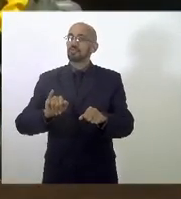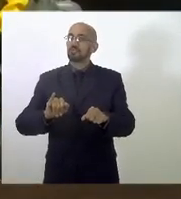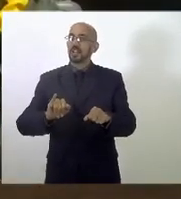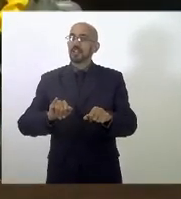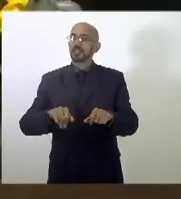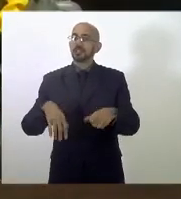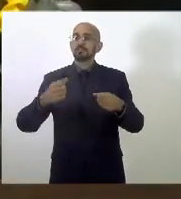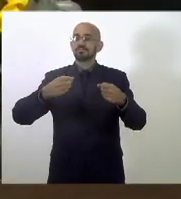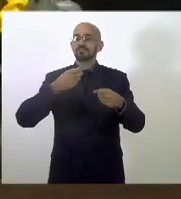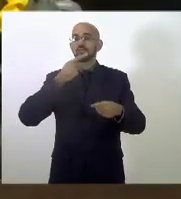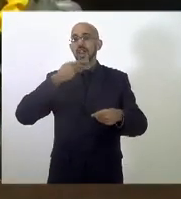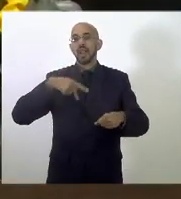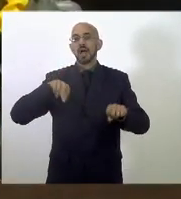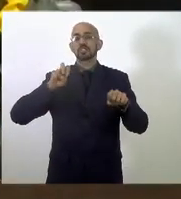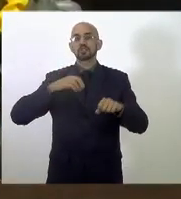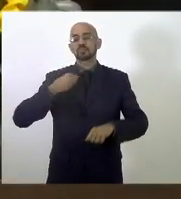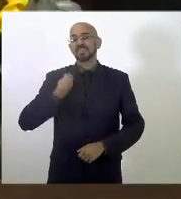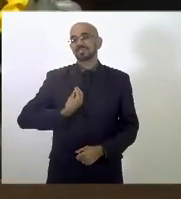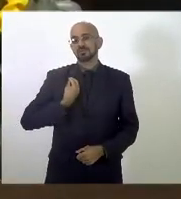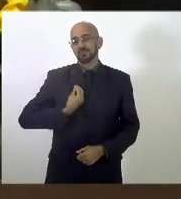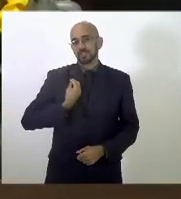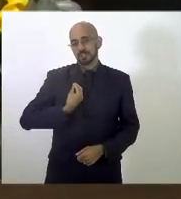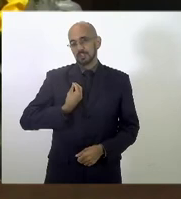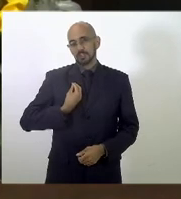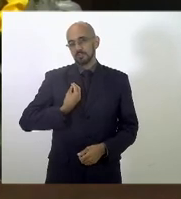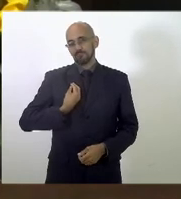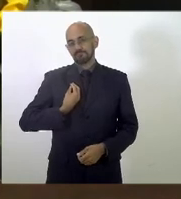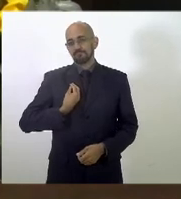das vidas que perdemos